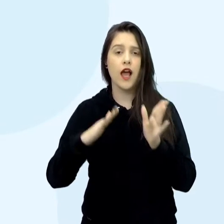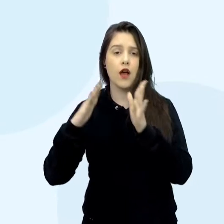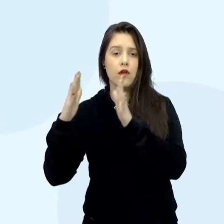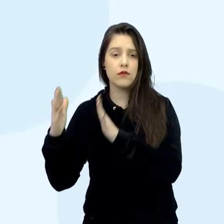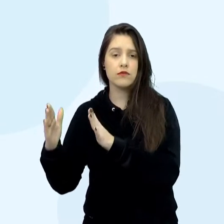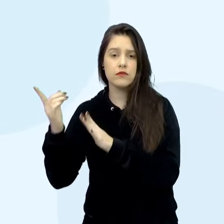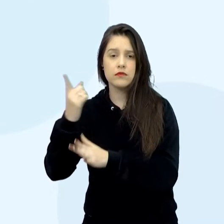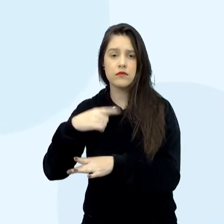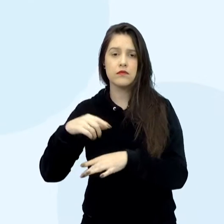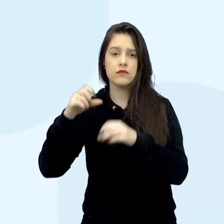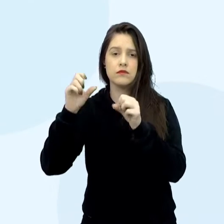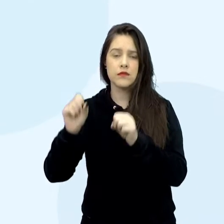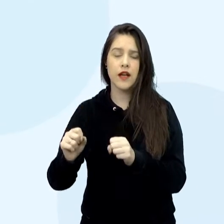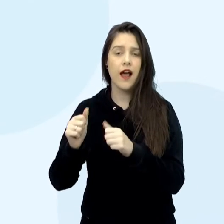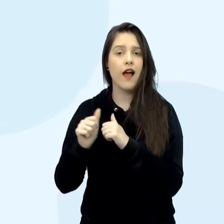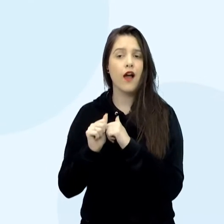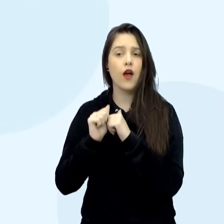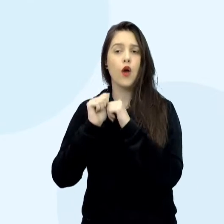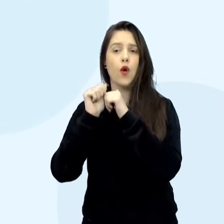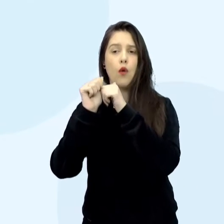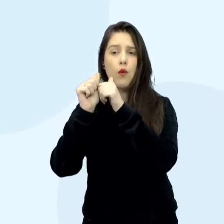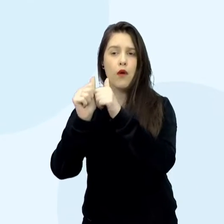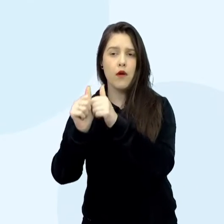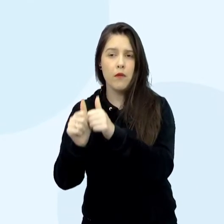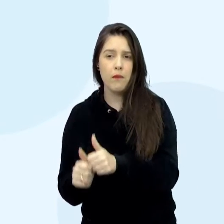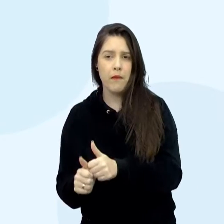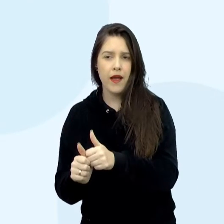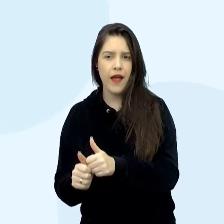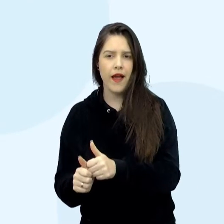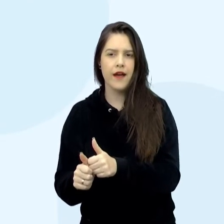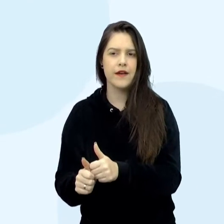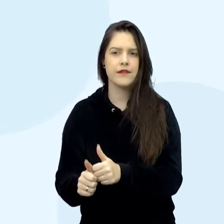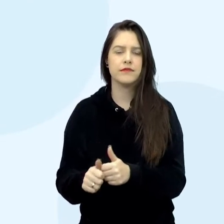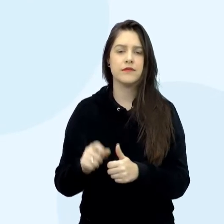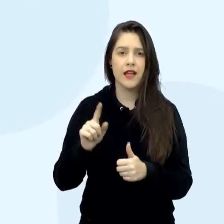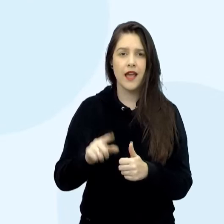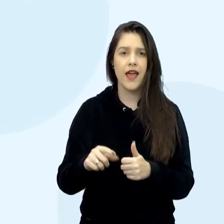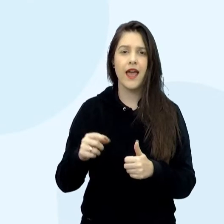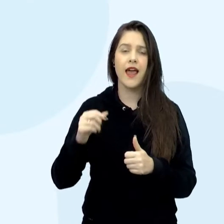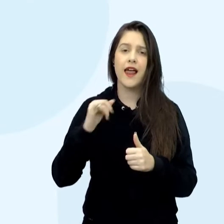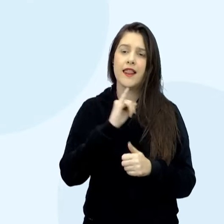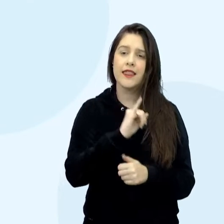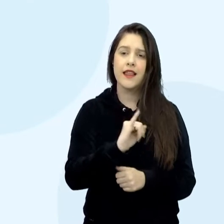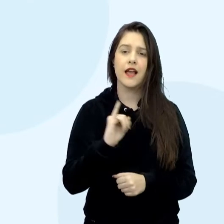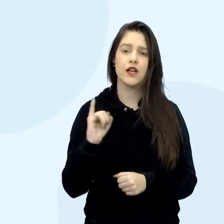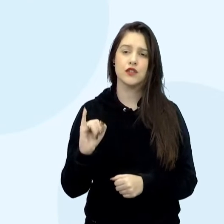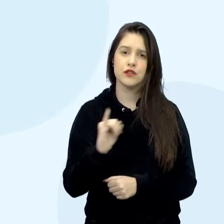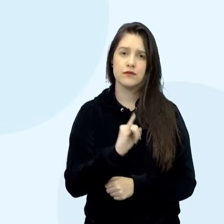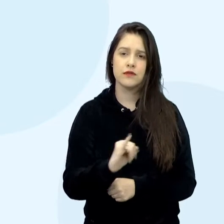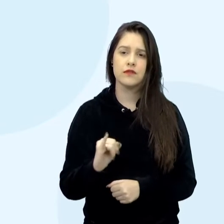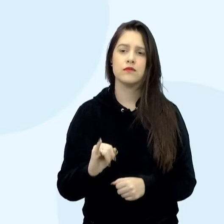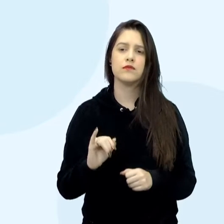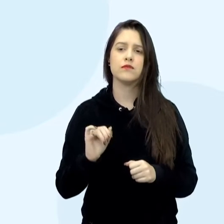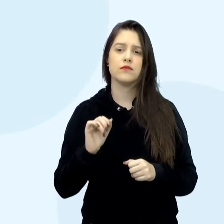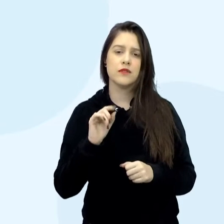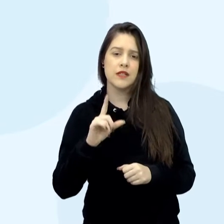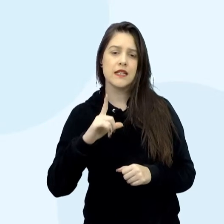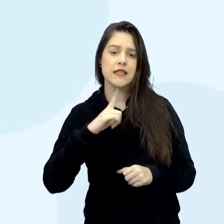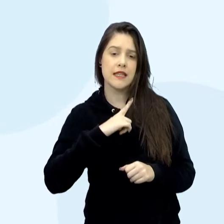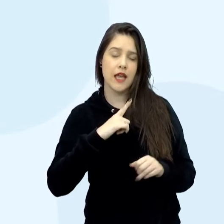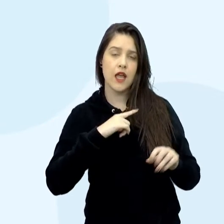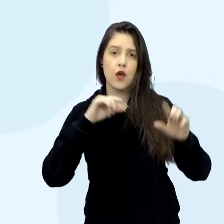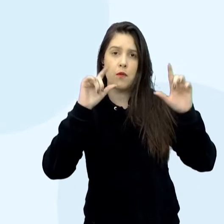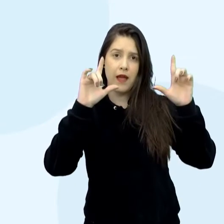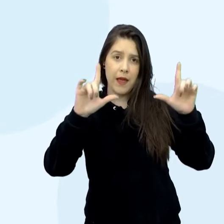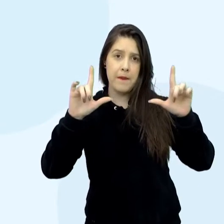para que vocês possam acompanhar aí essa narrativa na íntegra. Então temos uma